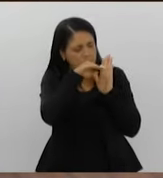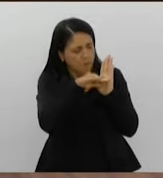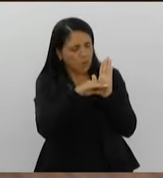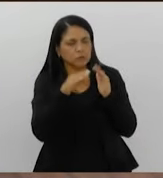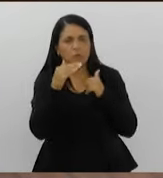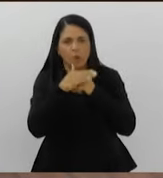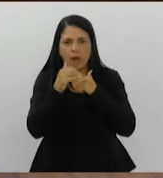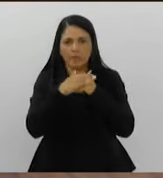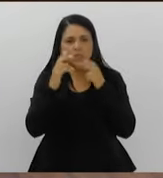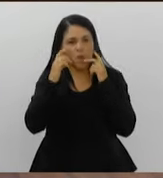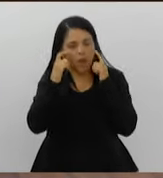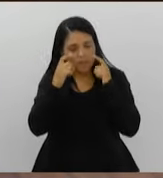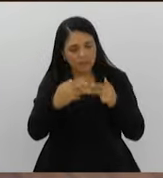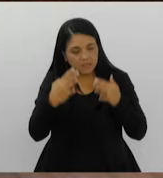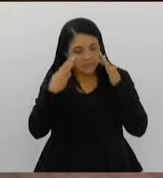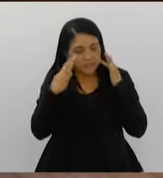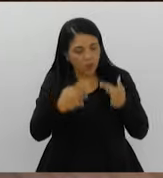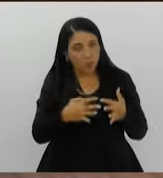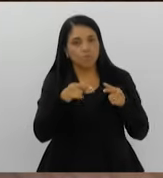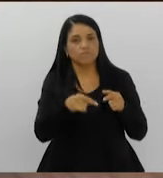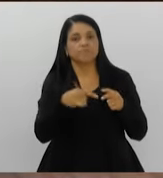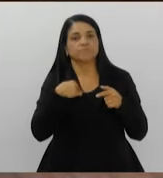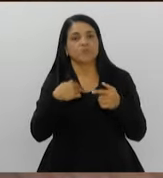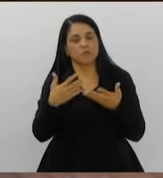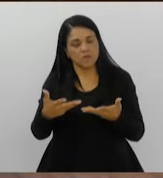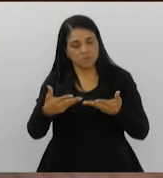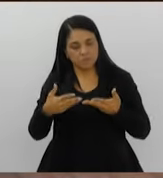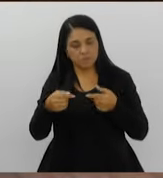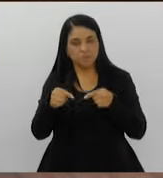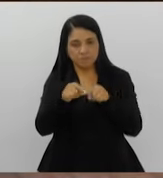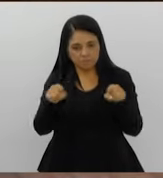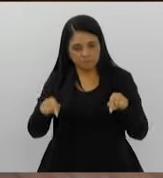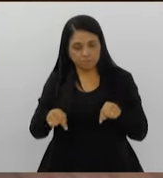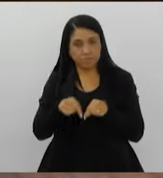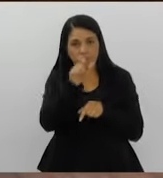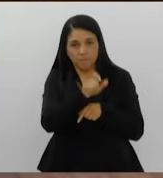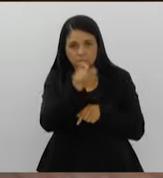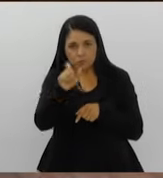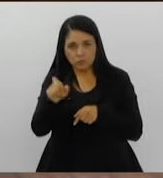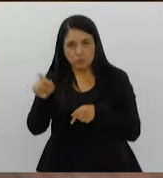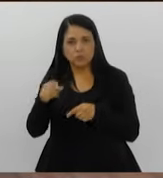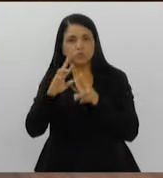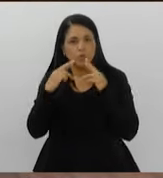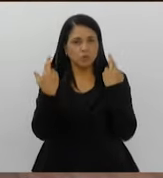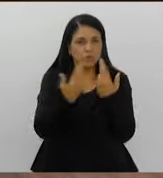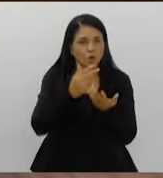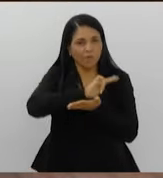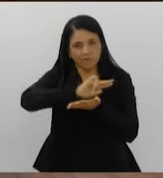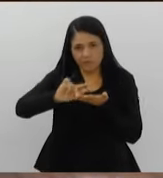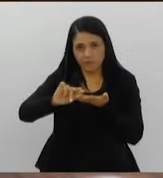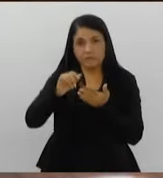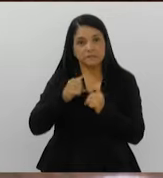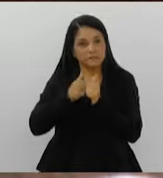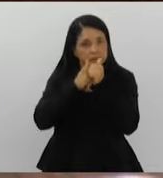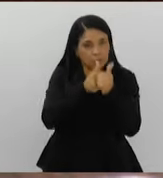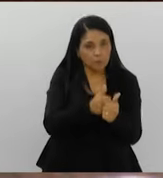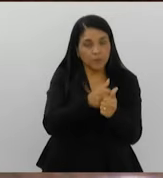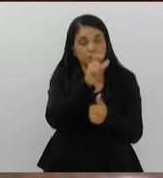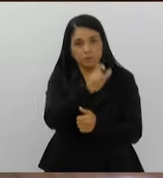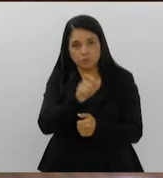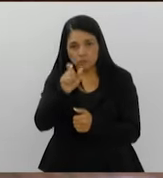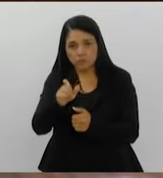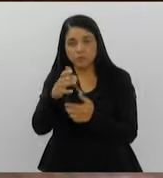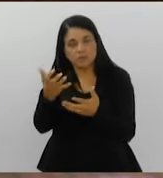atenção. E eu recebi muitas pessoas no meu gabinete, fiz várias reuniões e estou acompanhando várias pessoas que